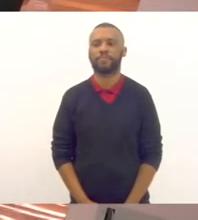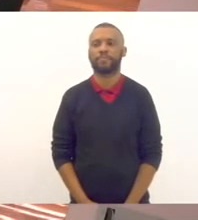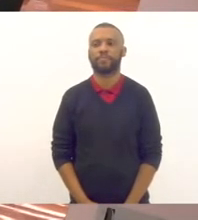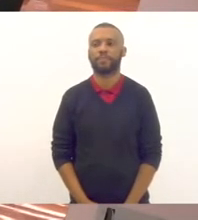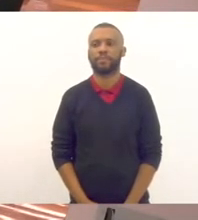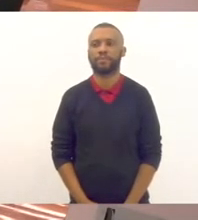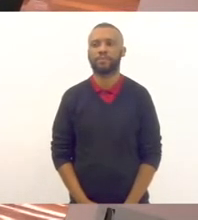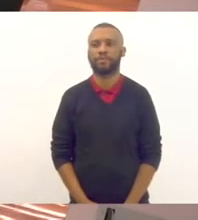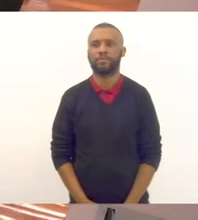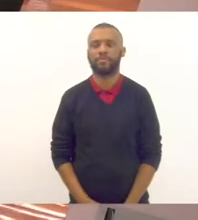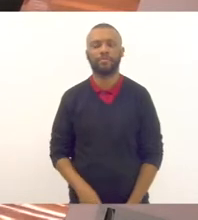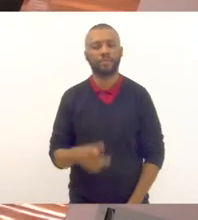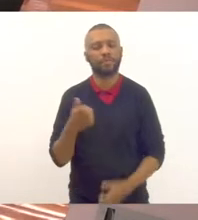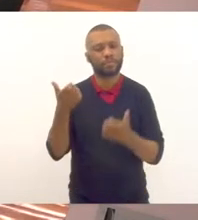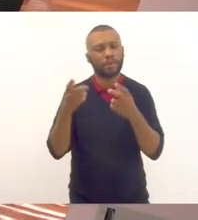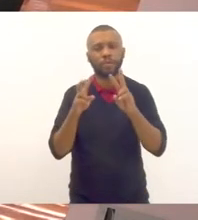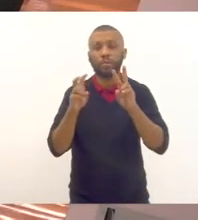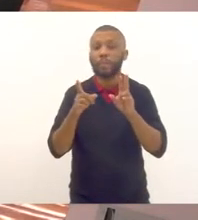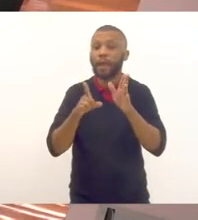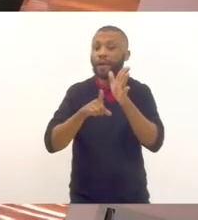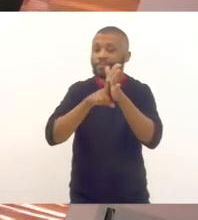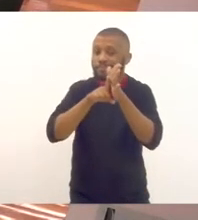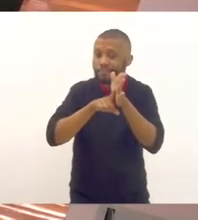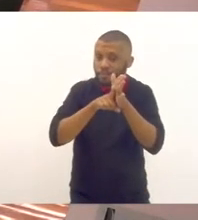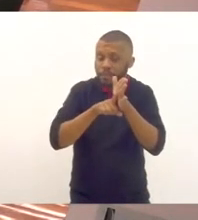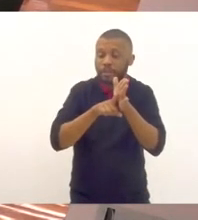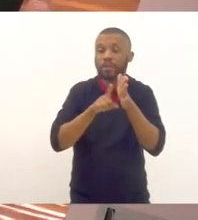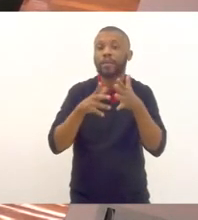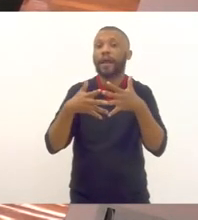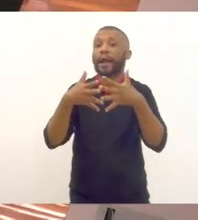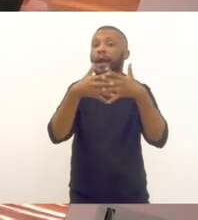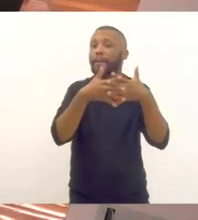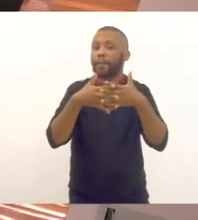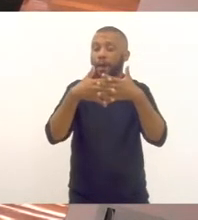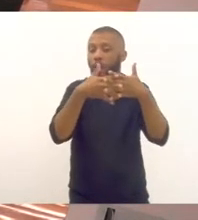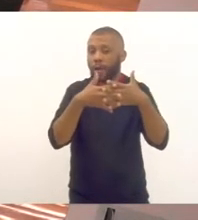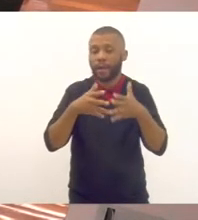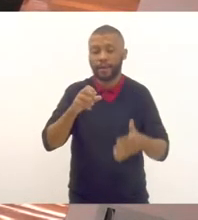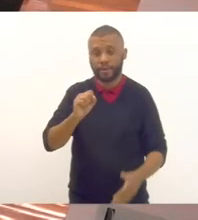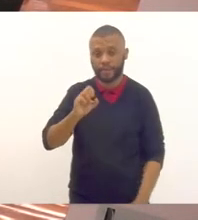Primeiro tema, vamos falar aqui da vistoria dos caminhões e semi-reboques, ok? É.